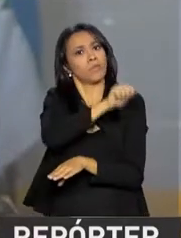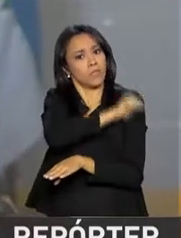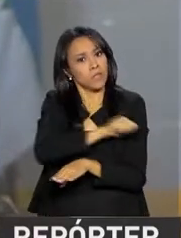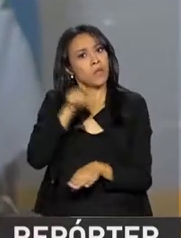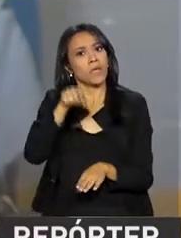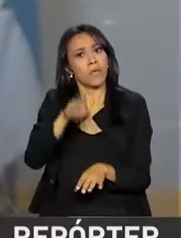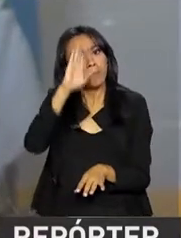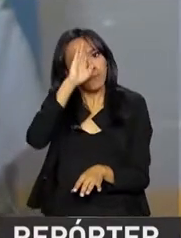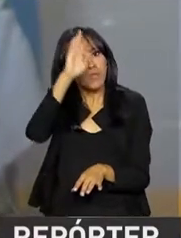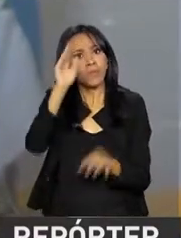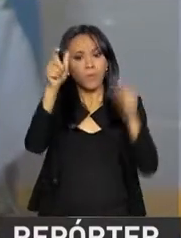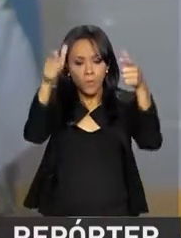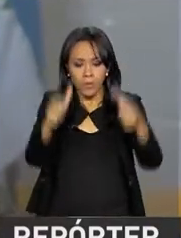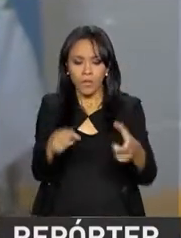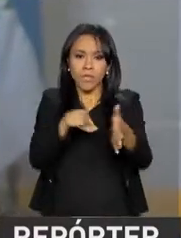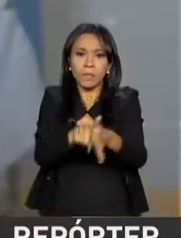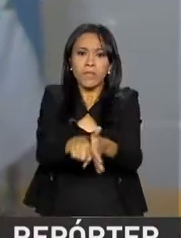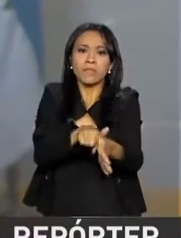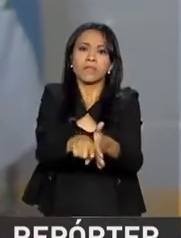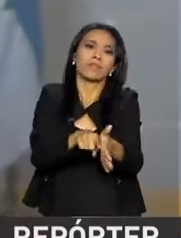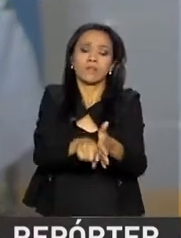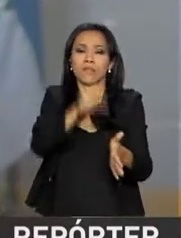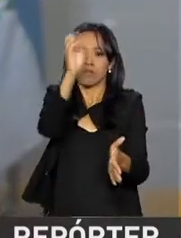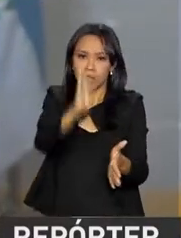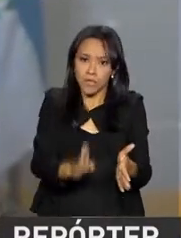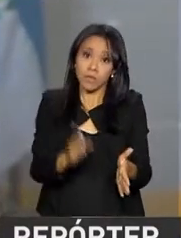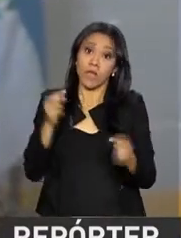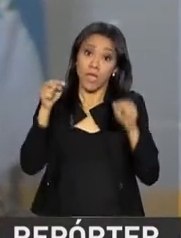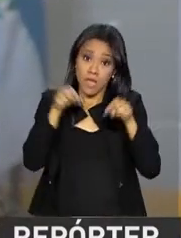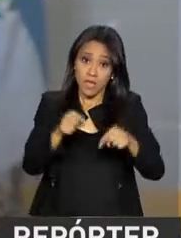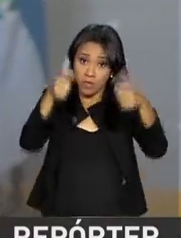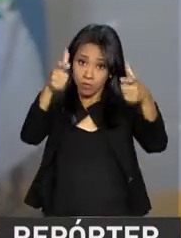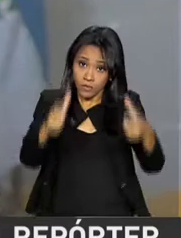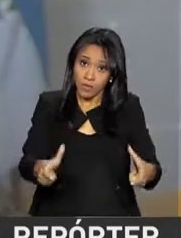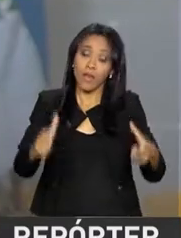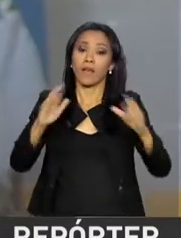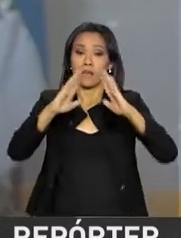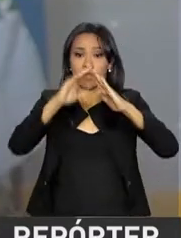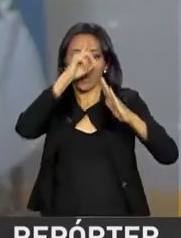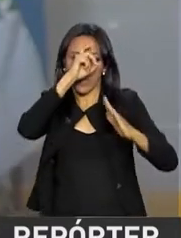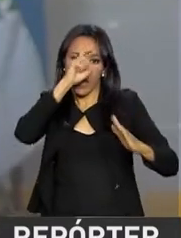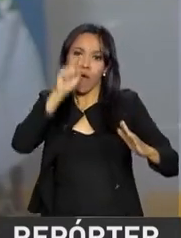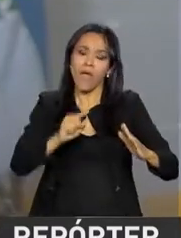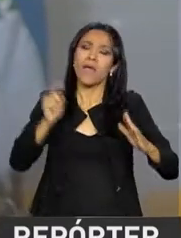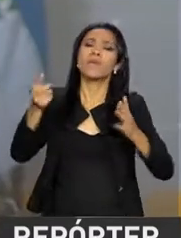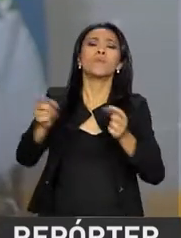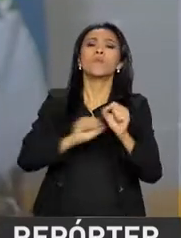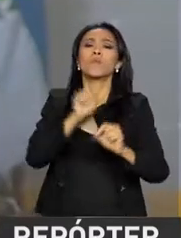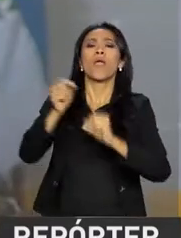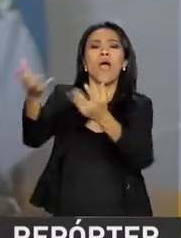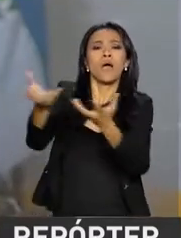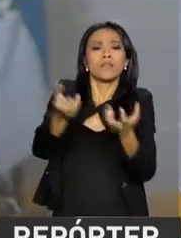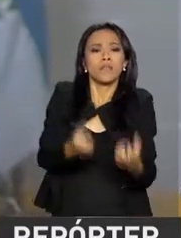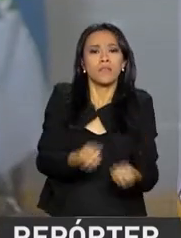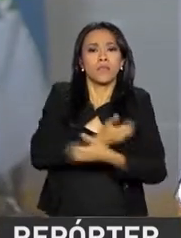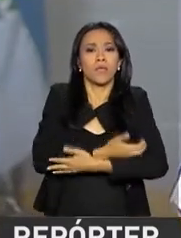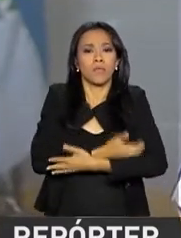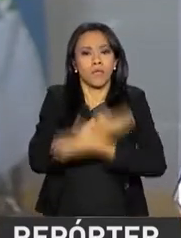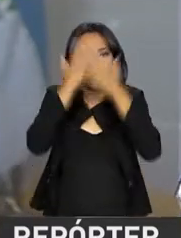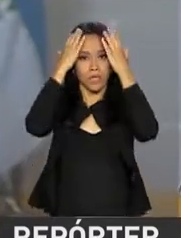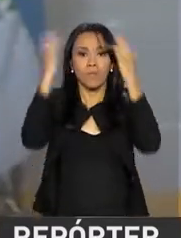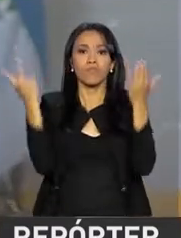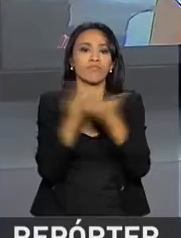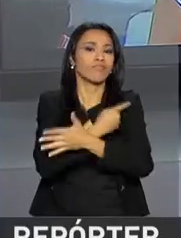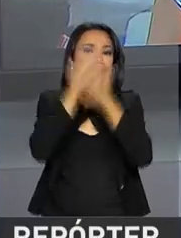centros de pesquisa do país o instituto também referência no acolhimento de bebês com microcefalia voltamos ao